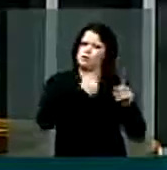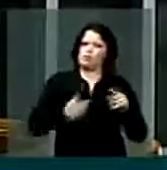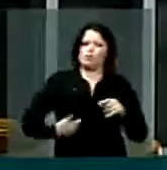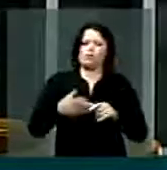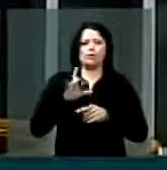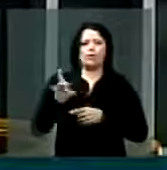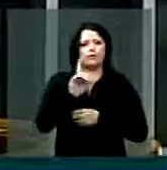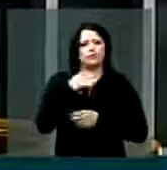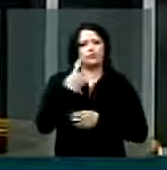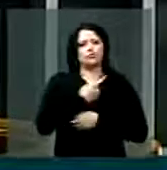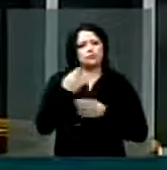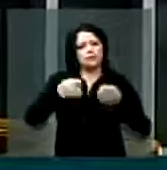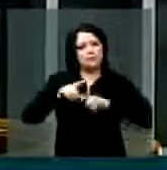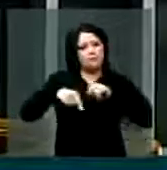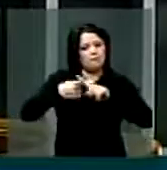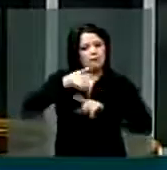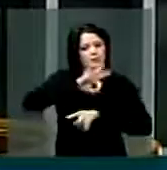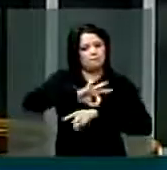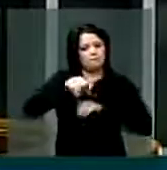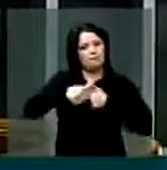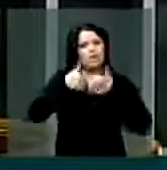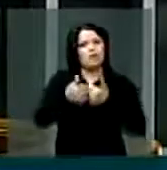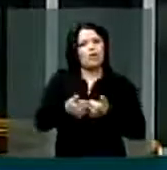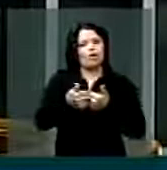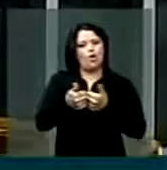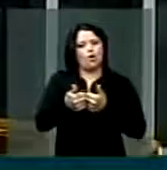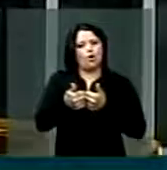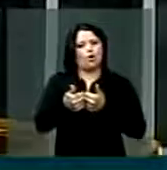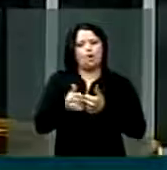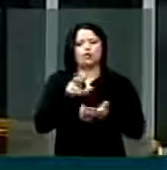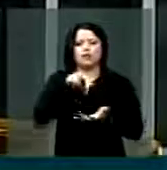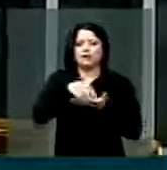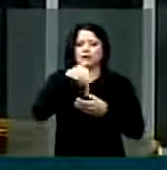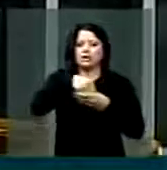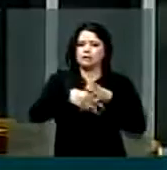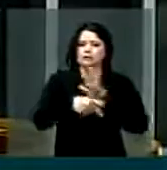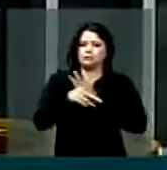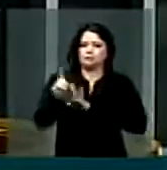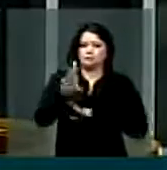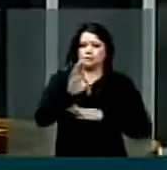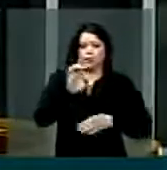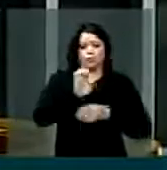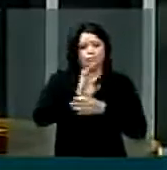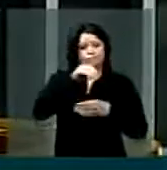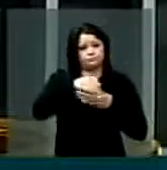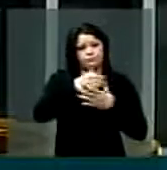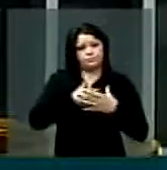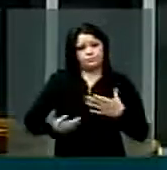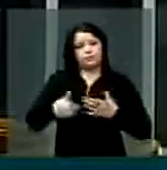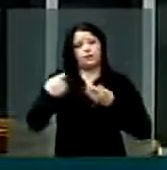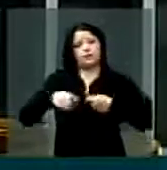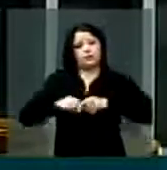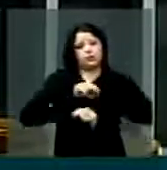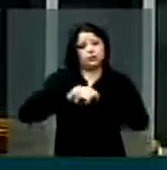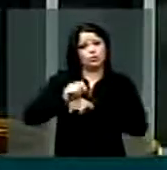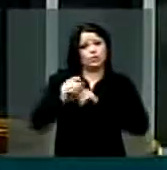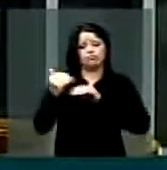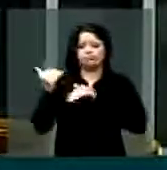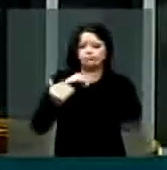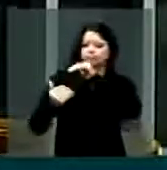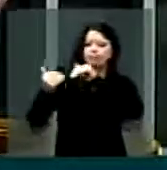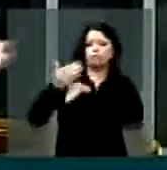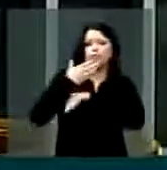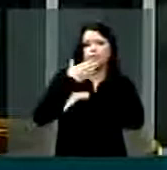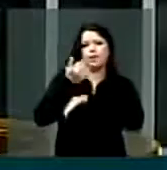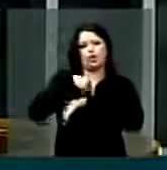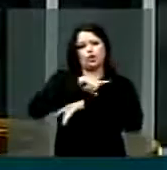sempre quer merecer um salário melhor, uma posição melhor dentro do status governamental, quer merecer uma carreira melhor, e nós